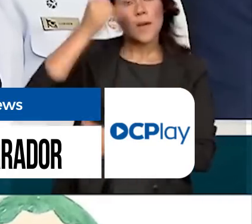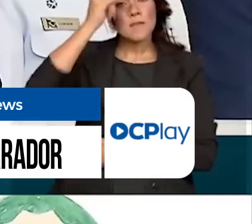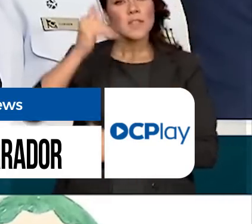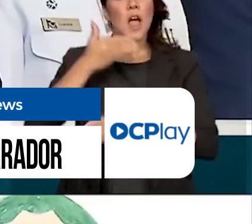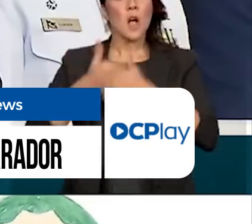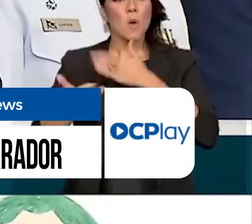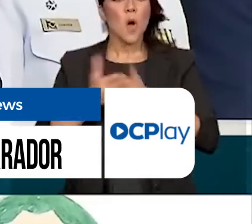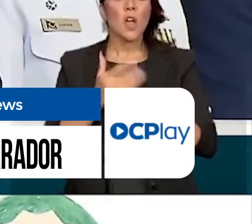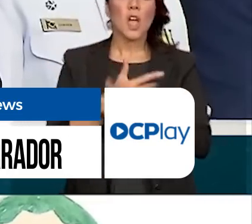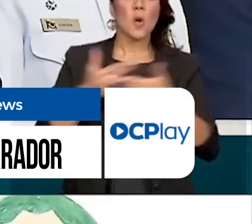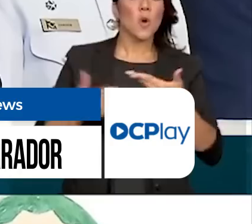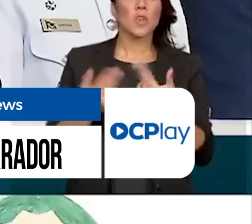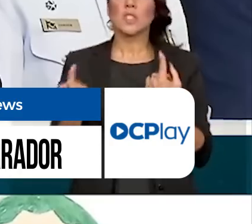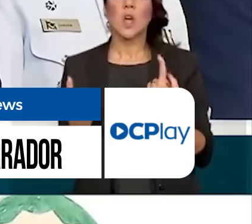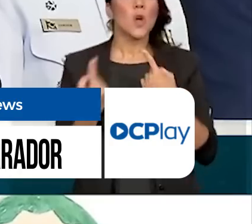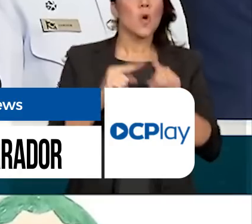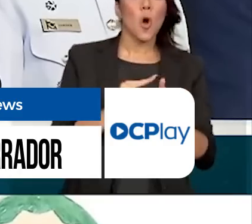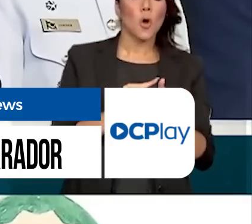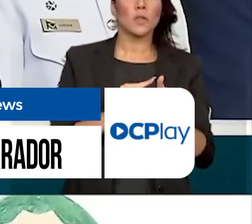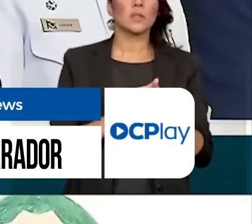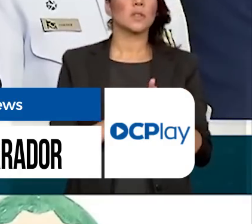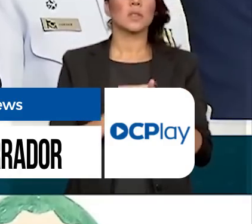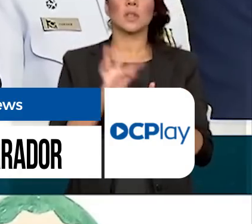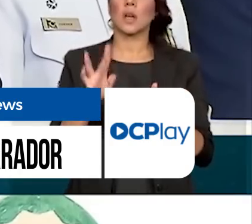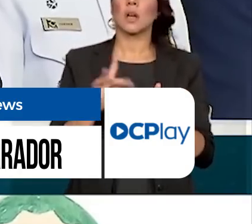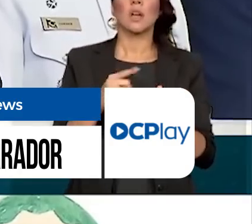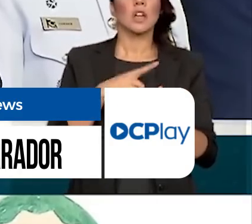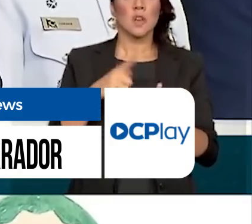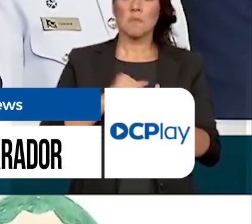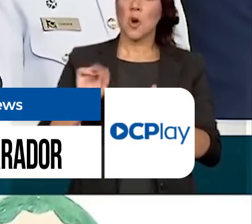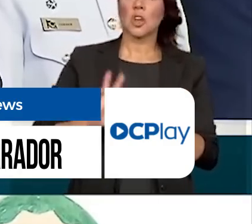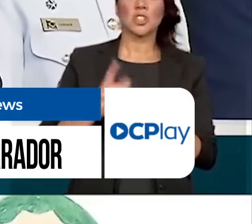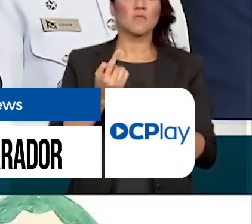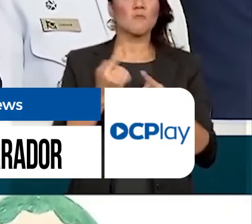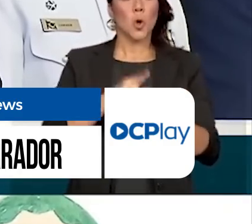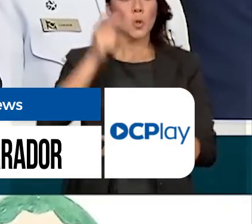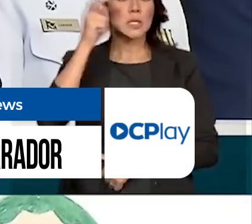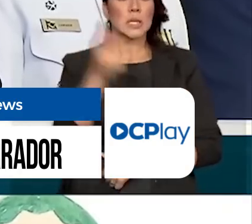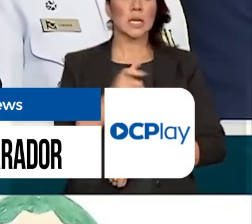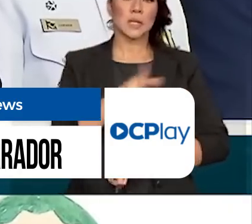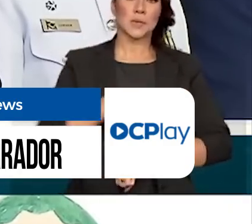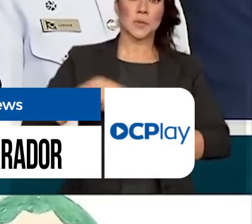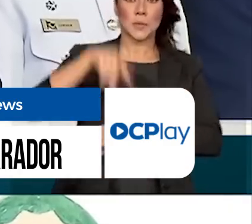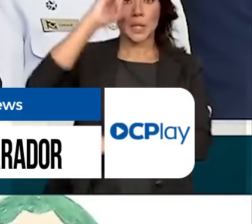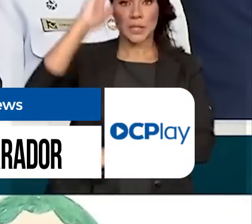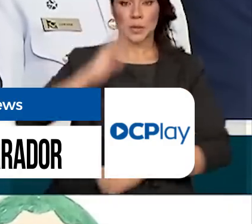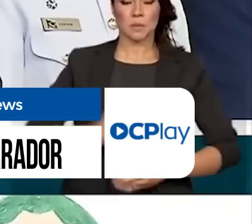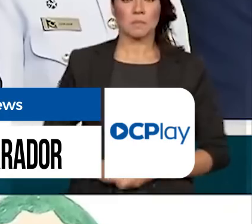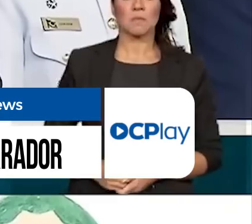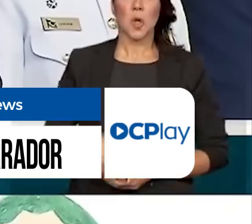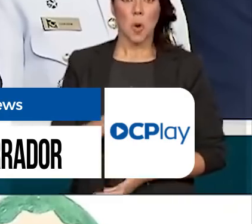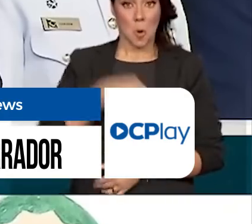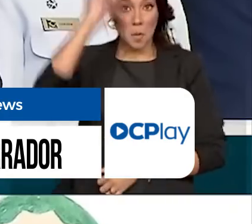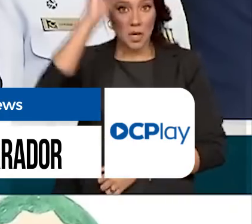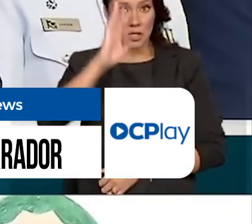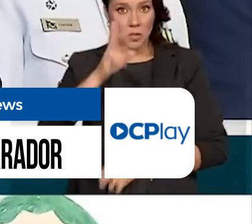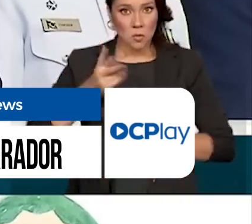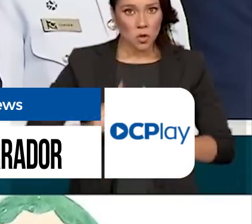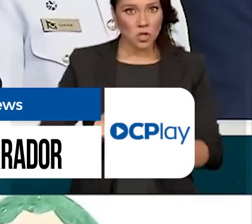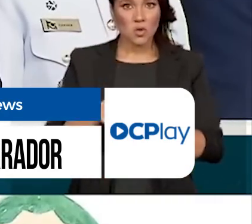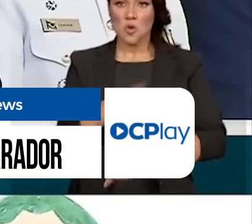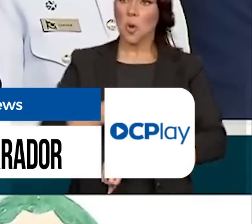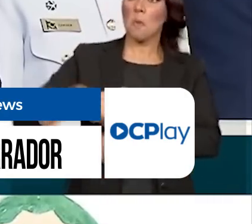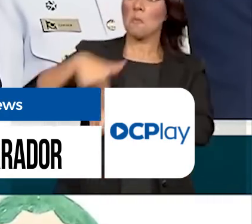qualquer iniciativa arbitrária que possa vir a solapar os interesses de nosso país, mantendo o Brasil como